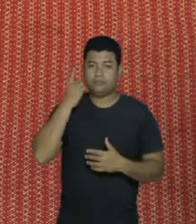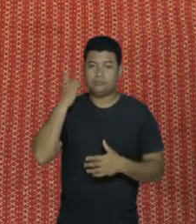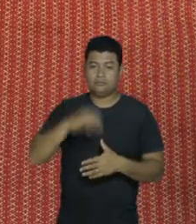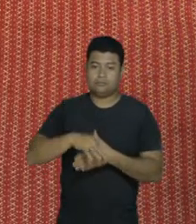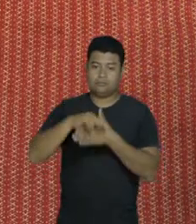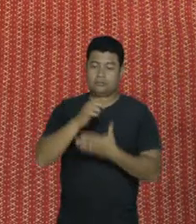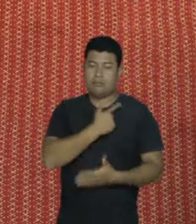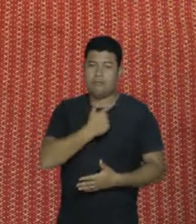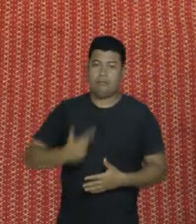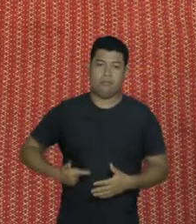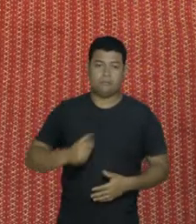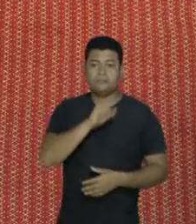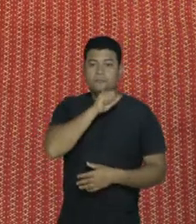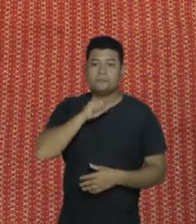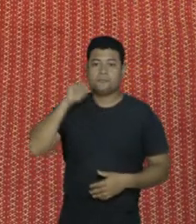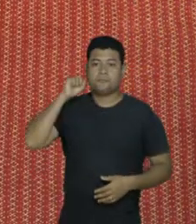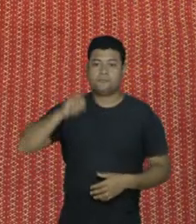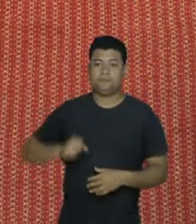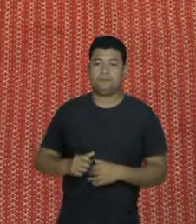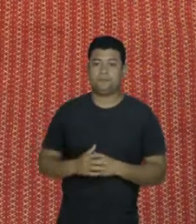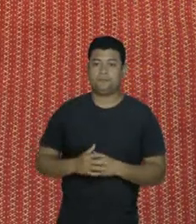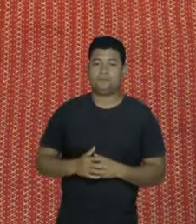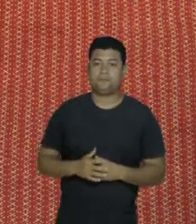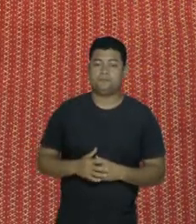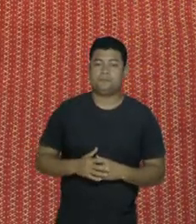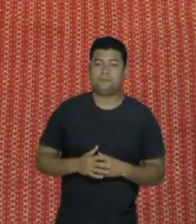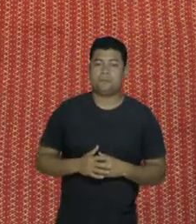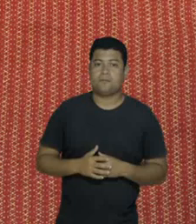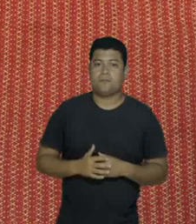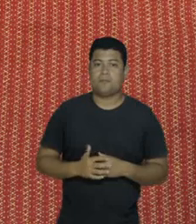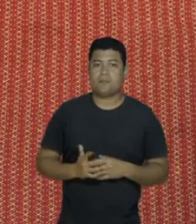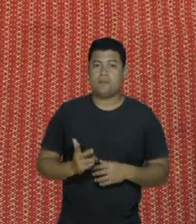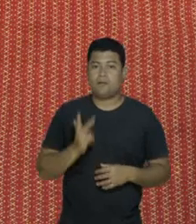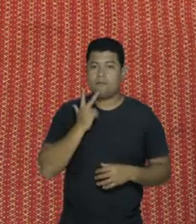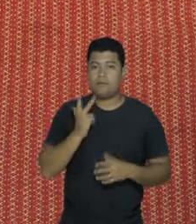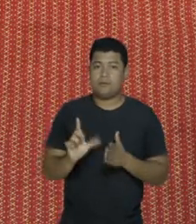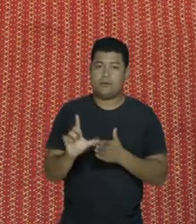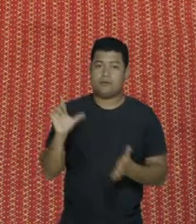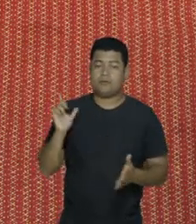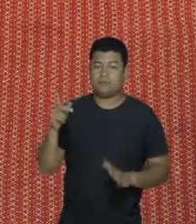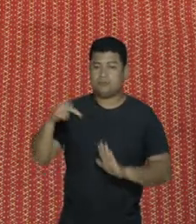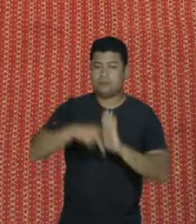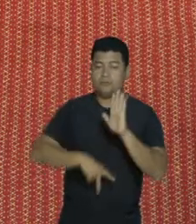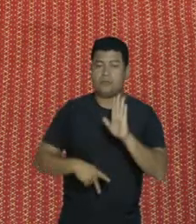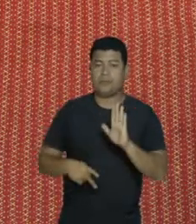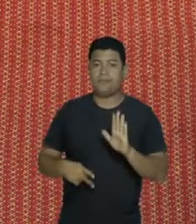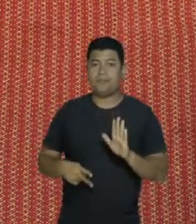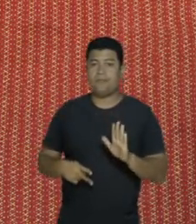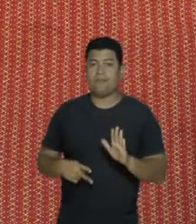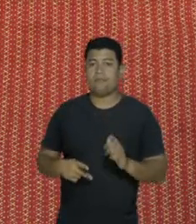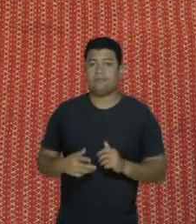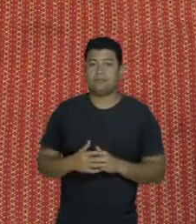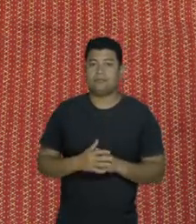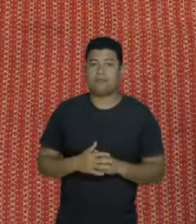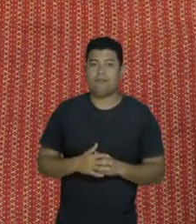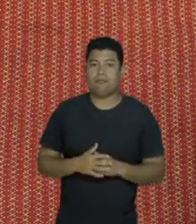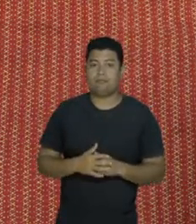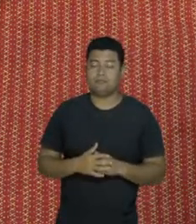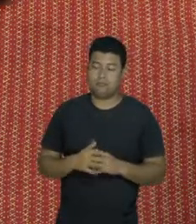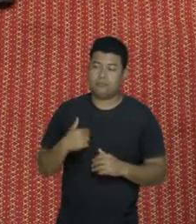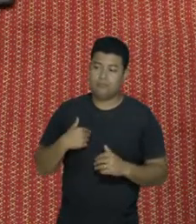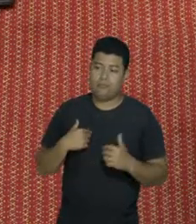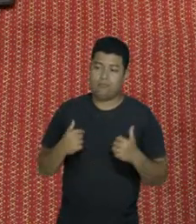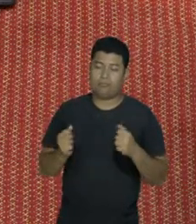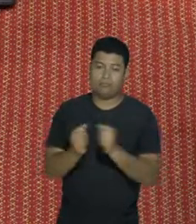complementar, senhor presidente, como falei anteriormente, o projeto, faço coro aqui, deputado Caro Preso, aos demais,